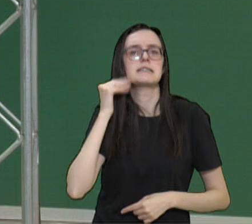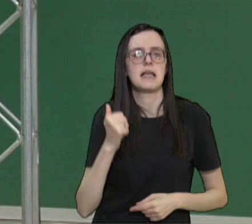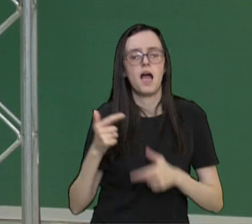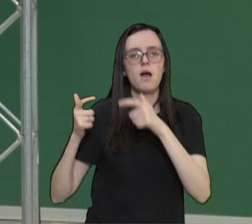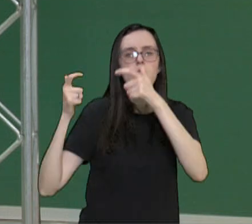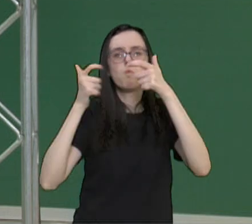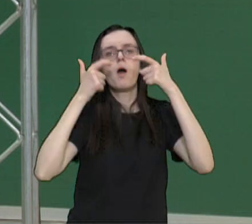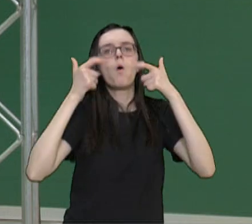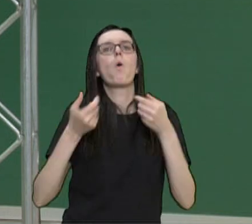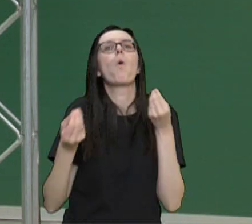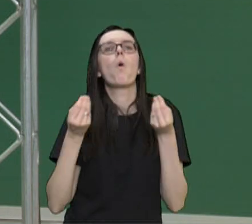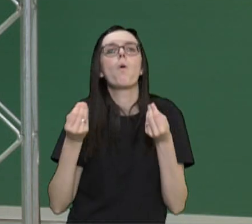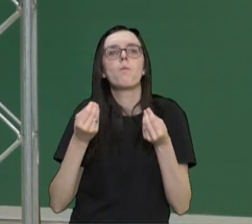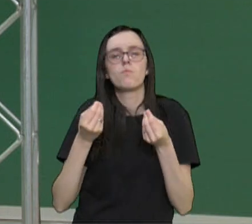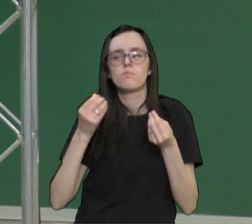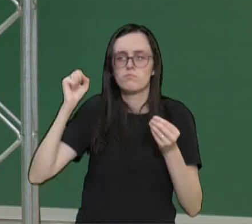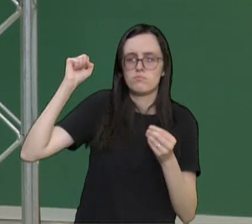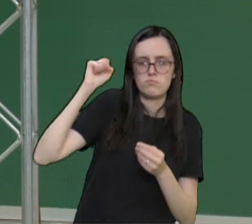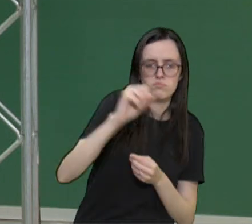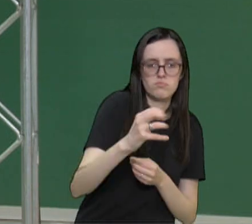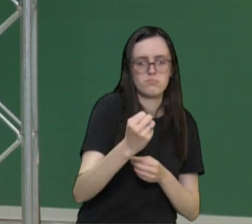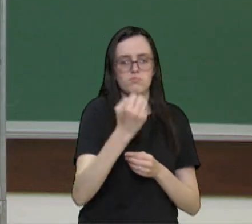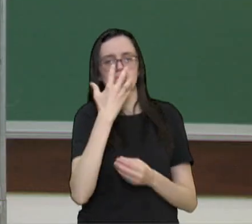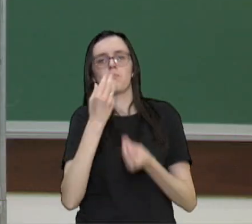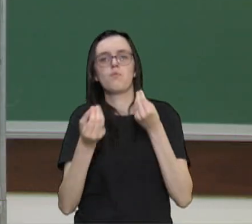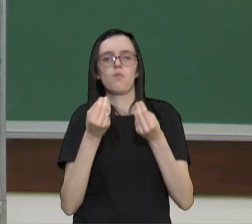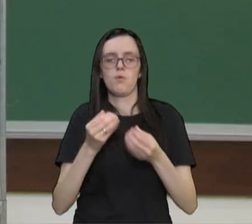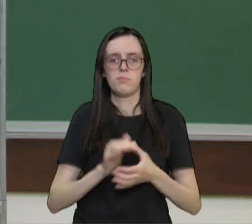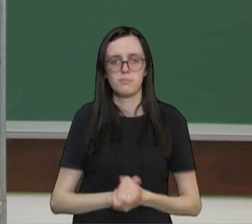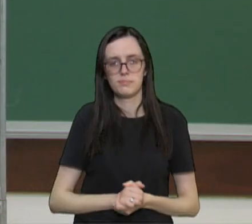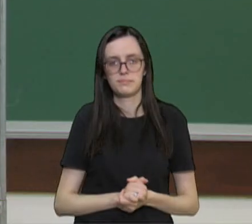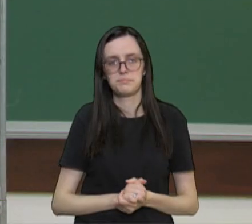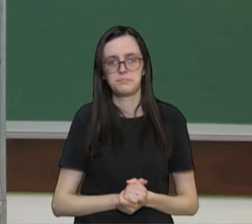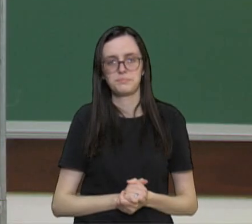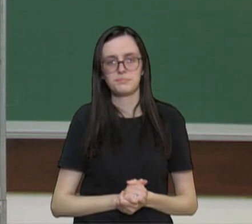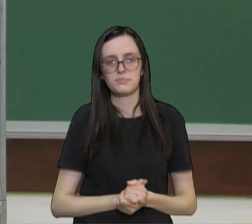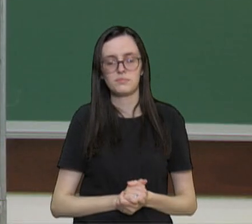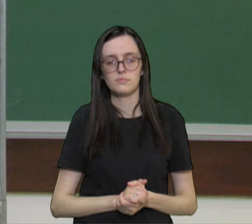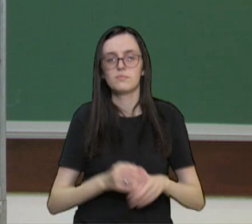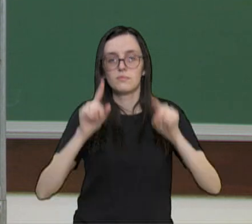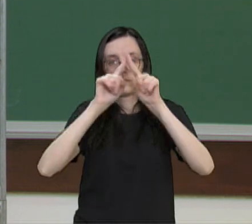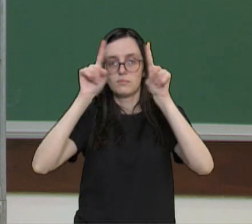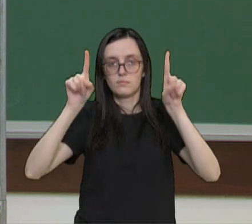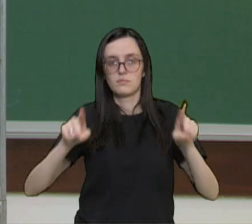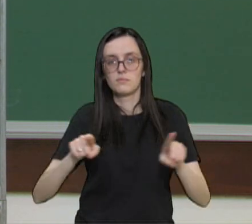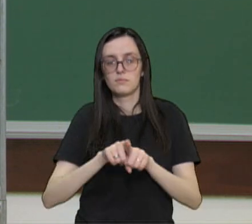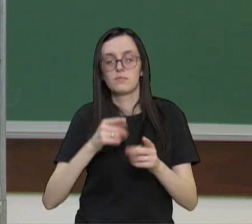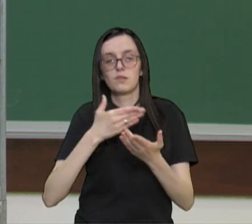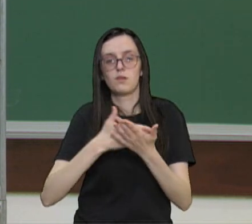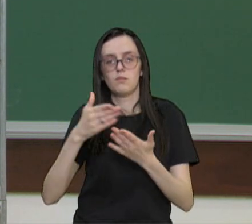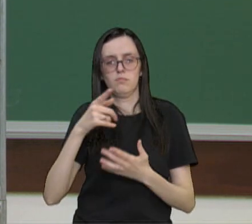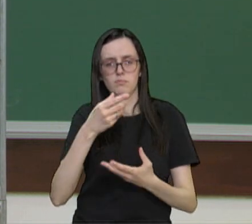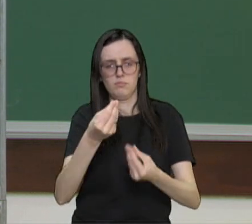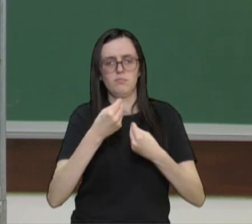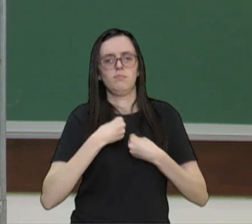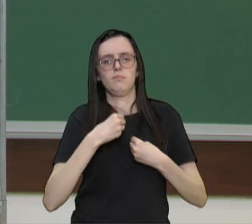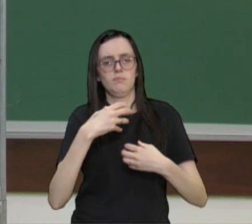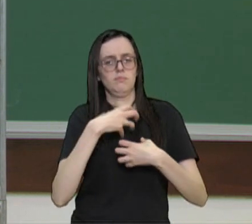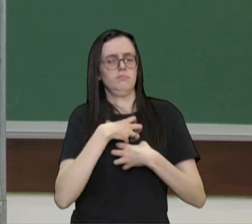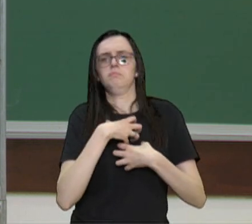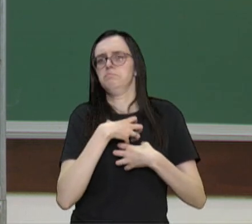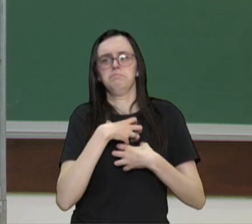solar, de como que vai, como reflete aquilo na pintura. E as obras ali começam a deixar contorno. E